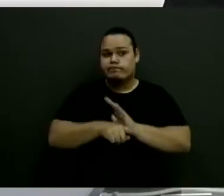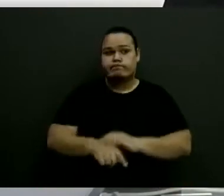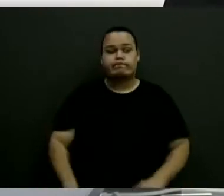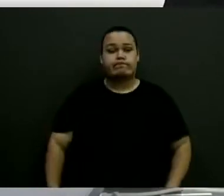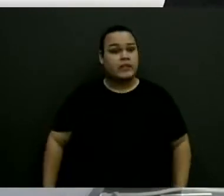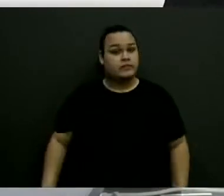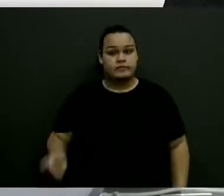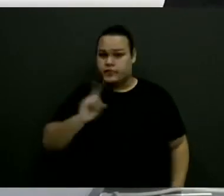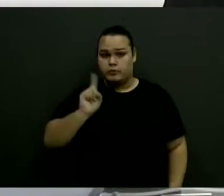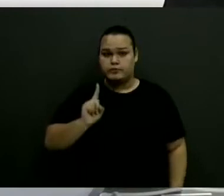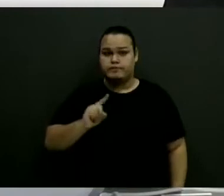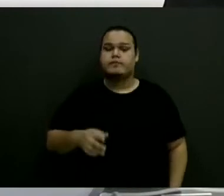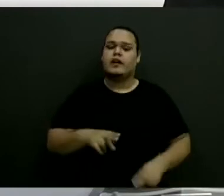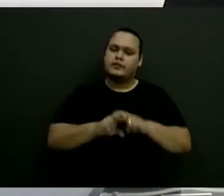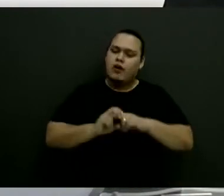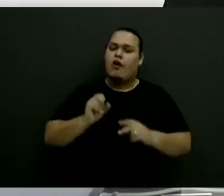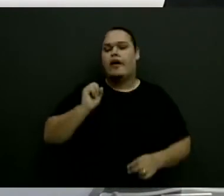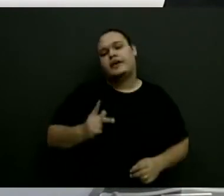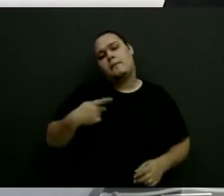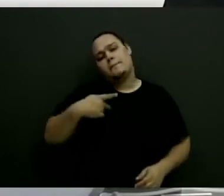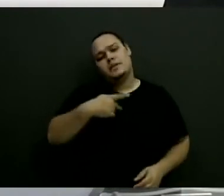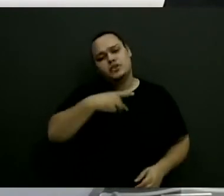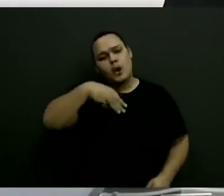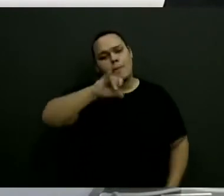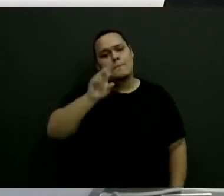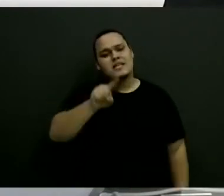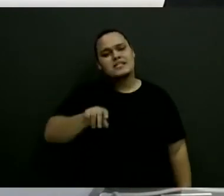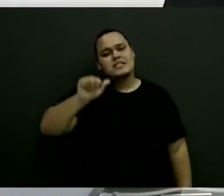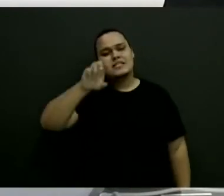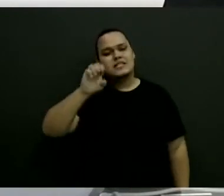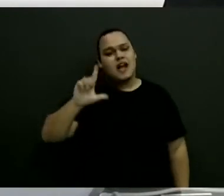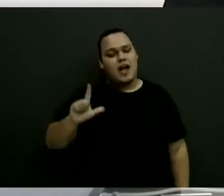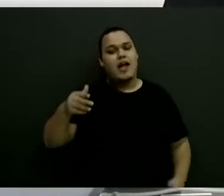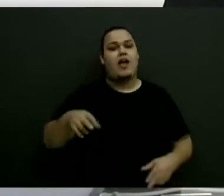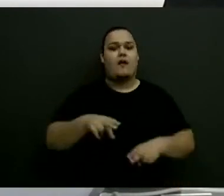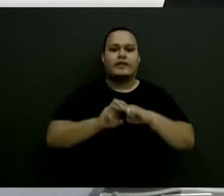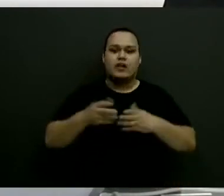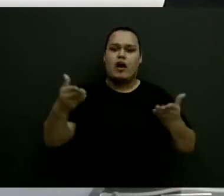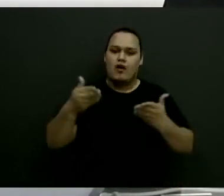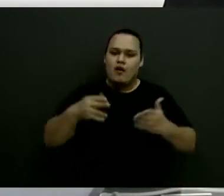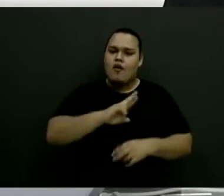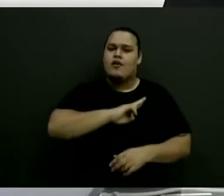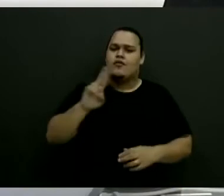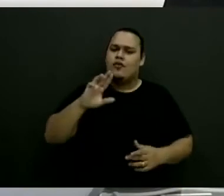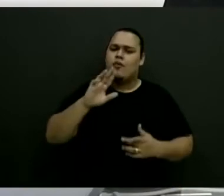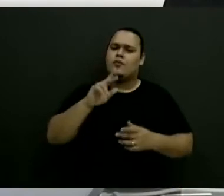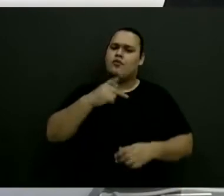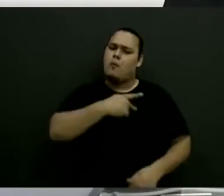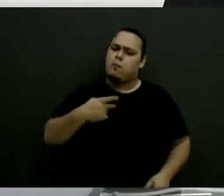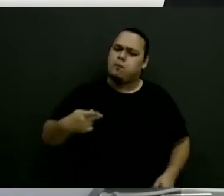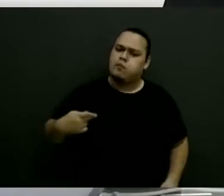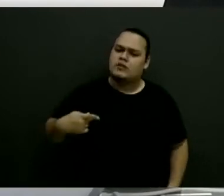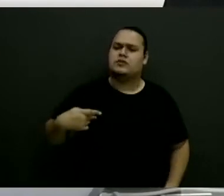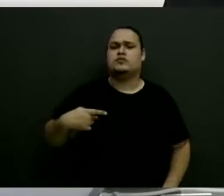Não. Pastor Misael, em nome do nosso presidente nacional, pastor Mário de Oliveira, sua esposa,